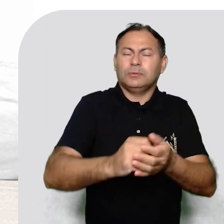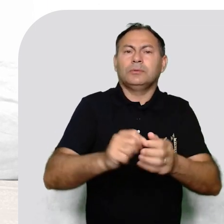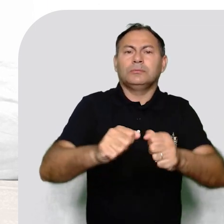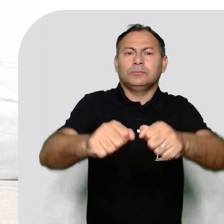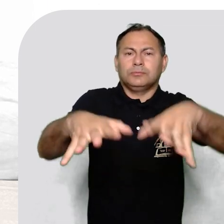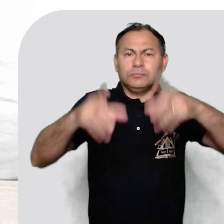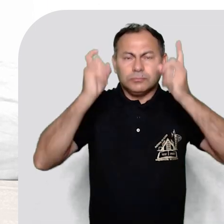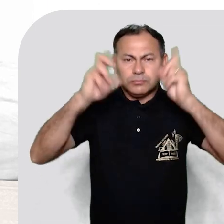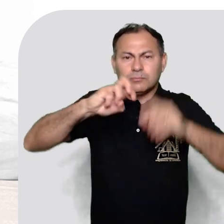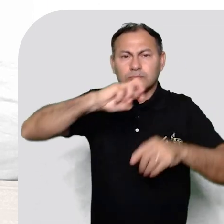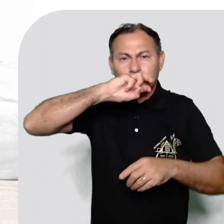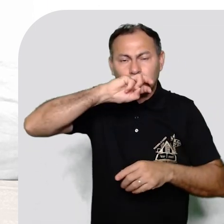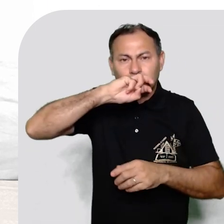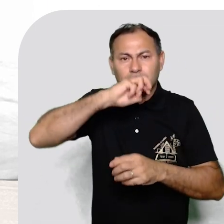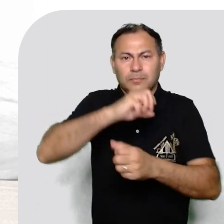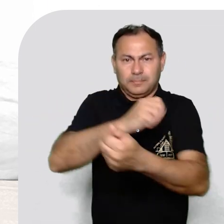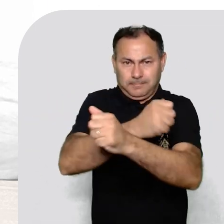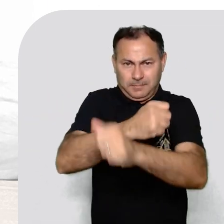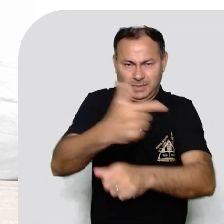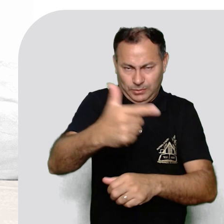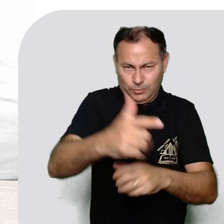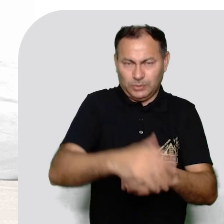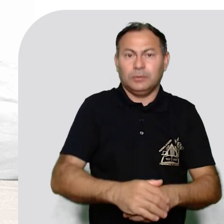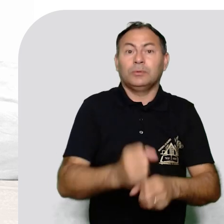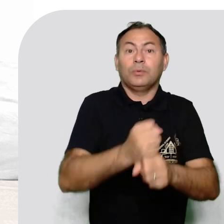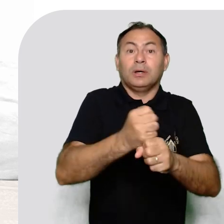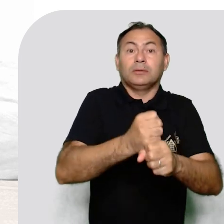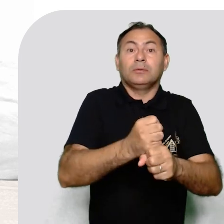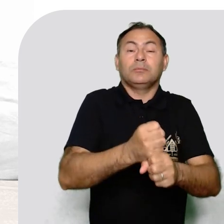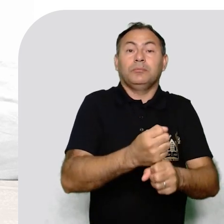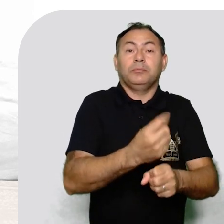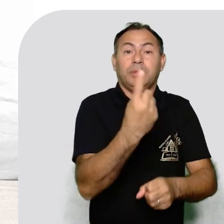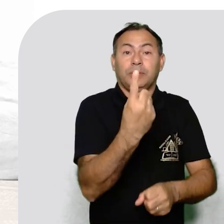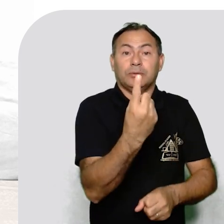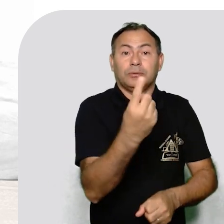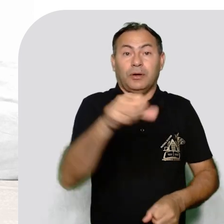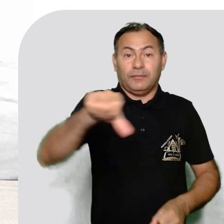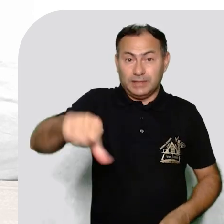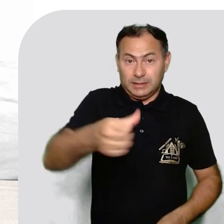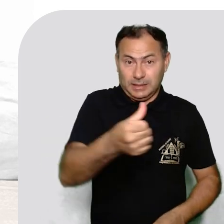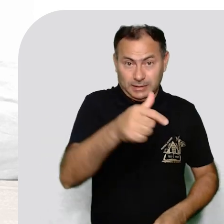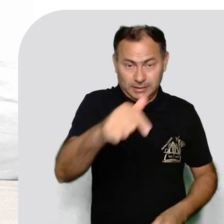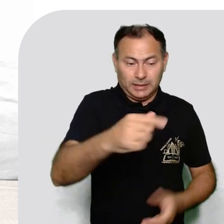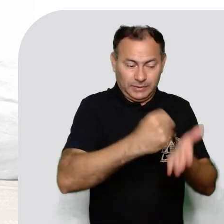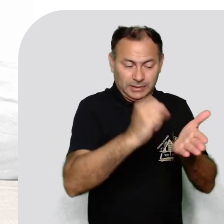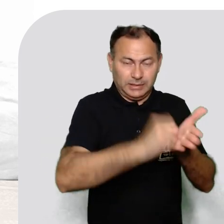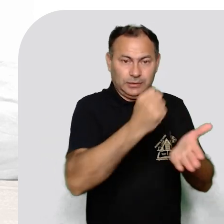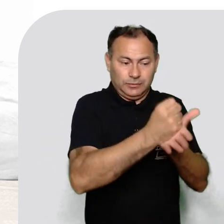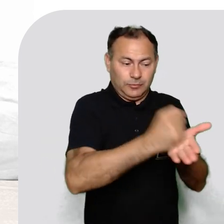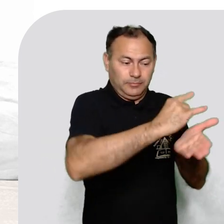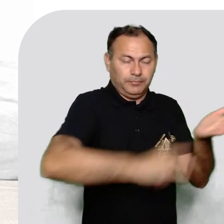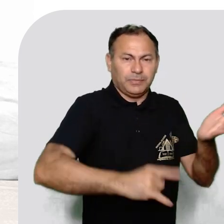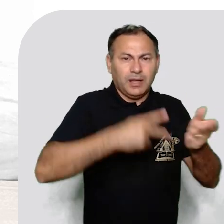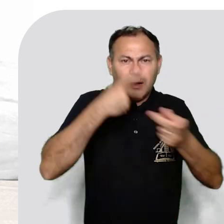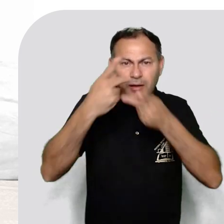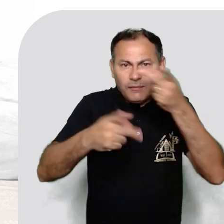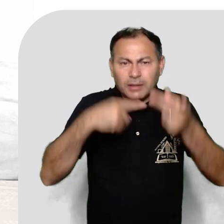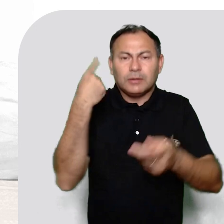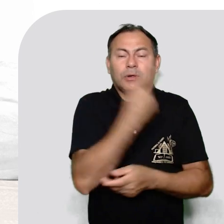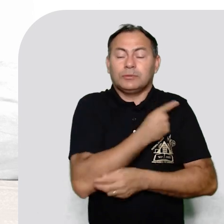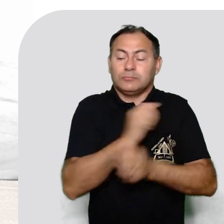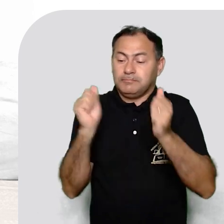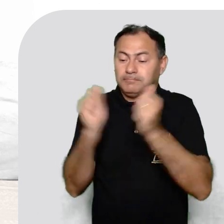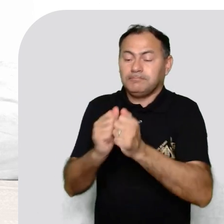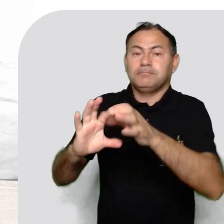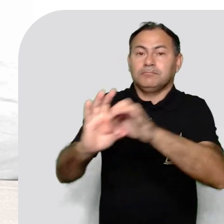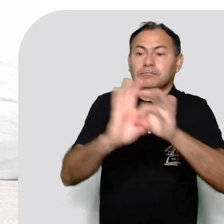1967, e falamos no primeiro encontro sobre essa questão de que somos